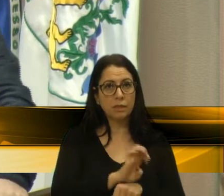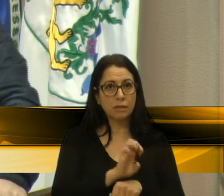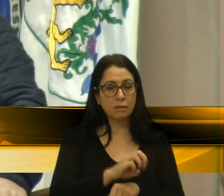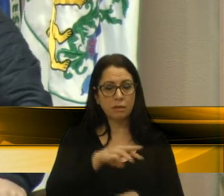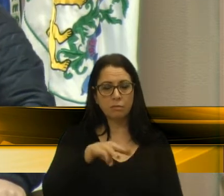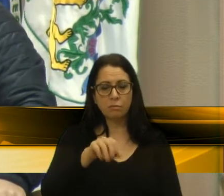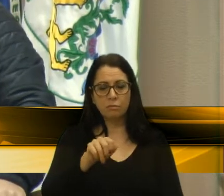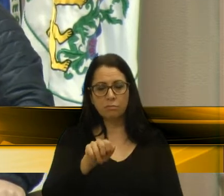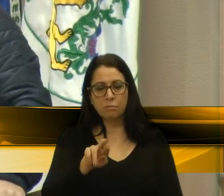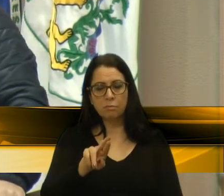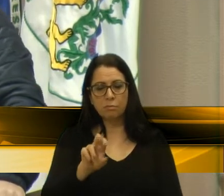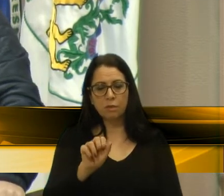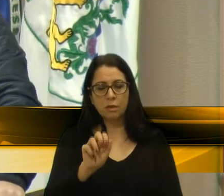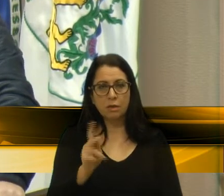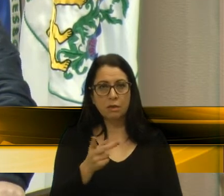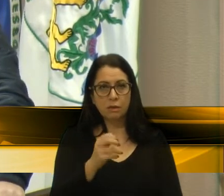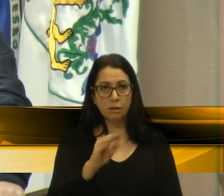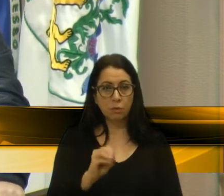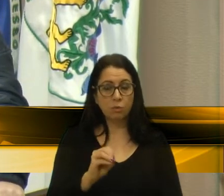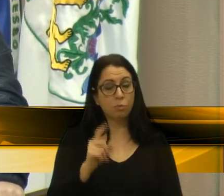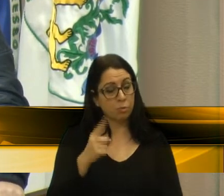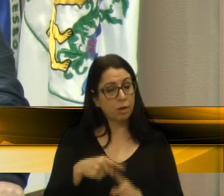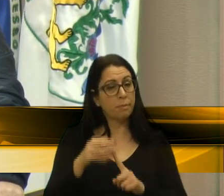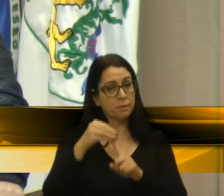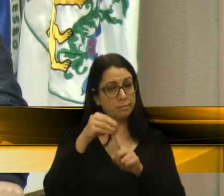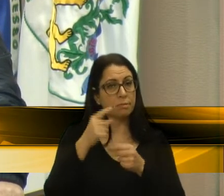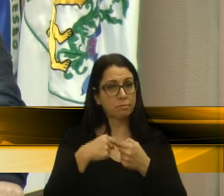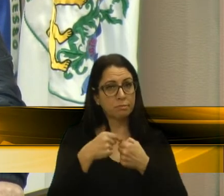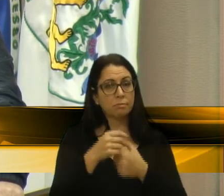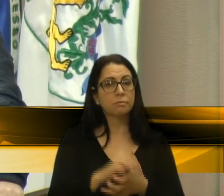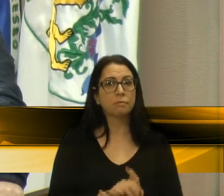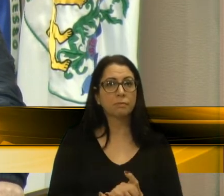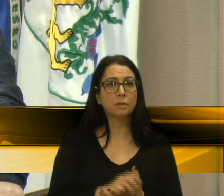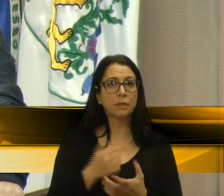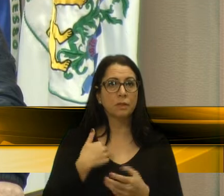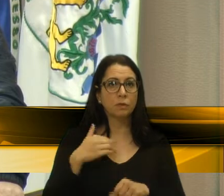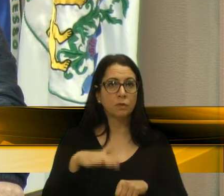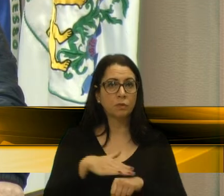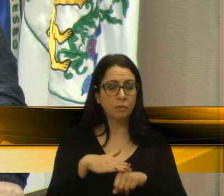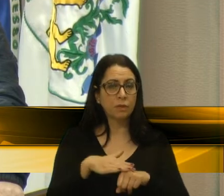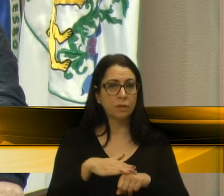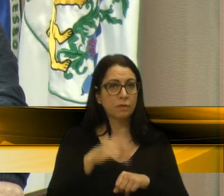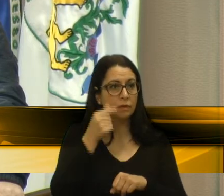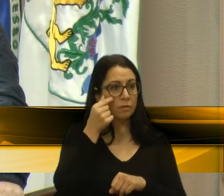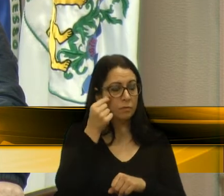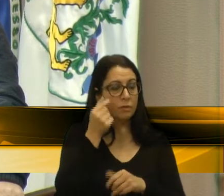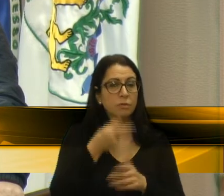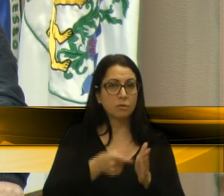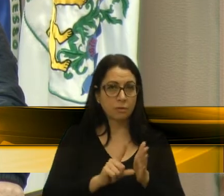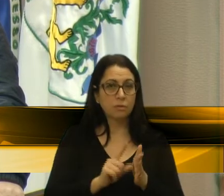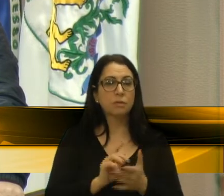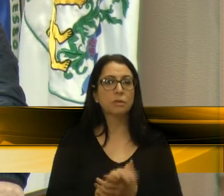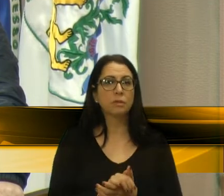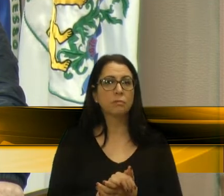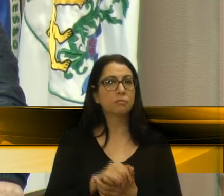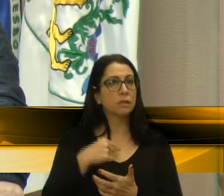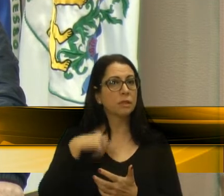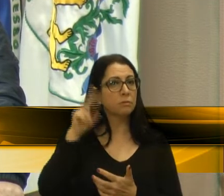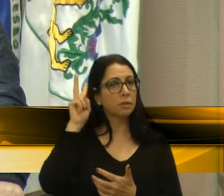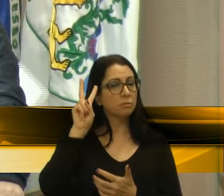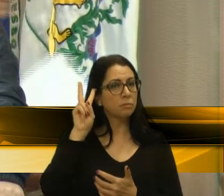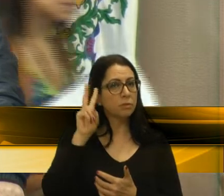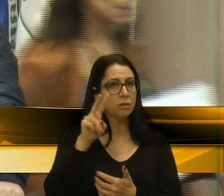é a sua principal cidade. E eu conversava com o vereador Frisso antes, o vereador até me relembrou,